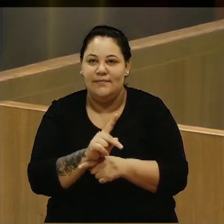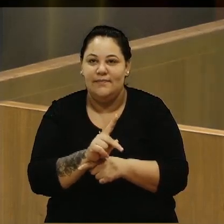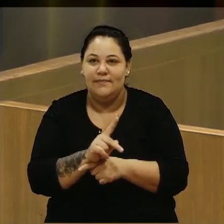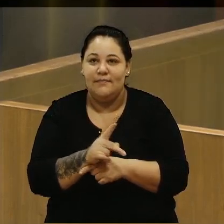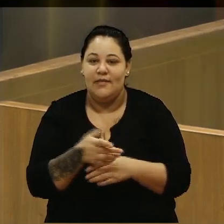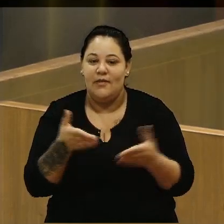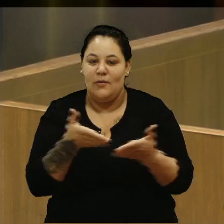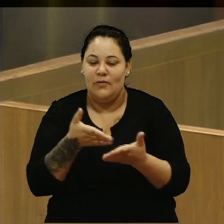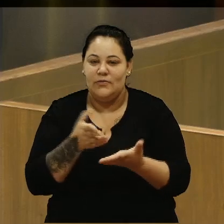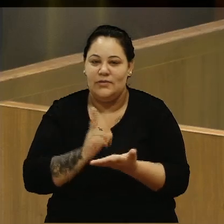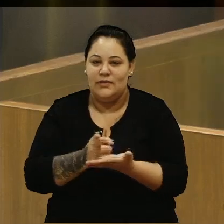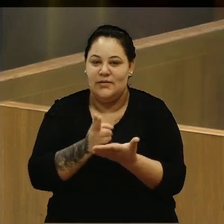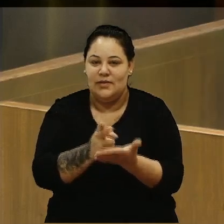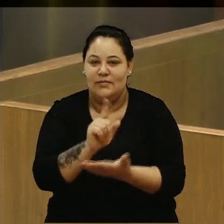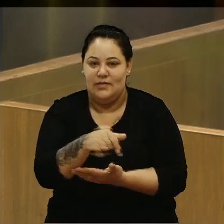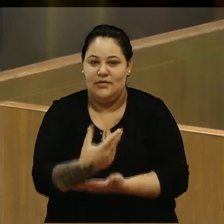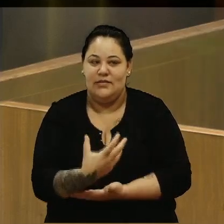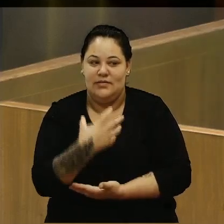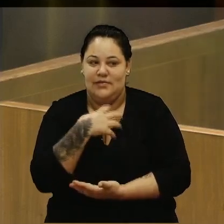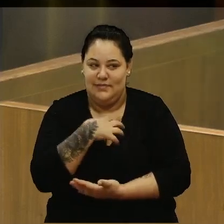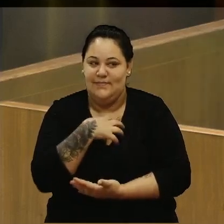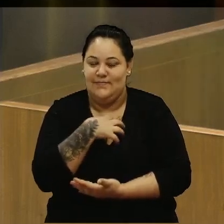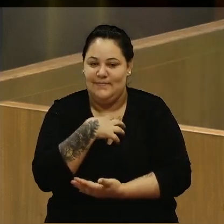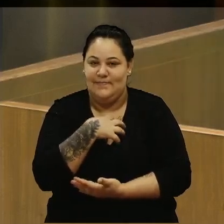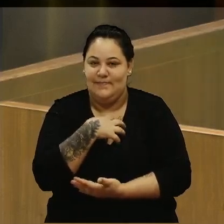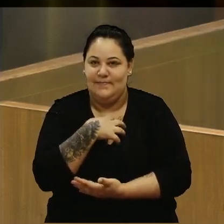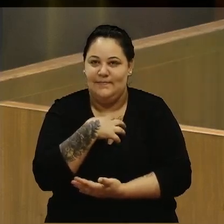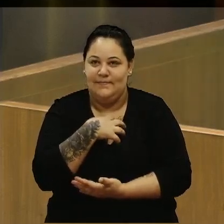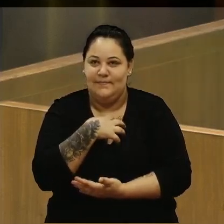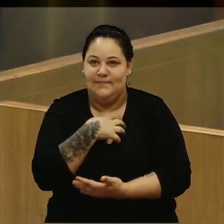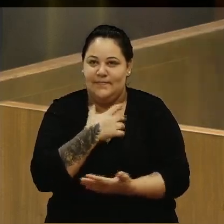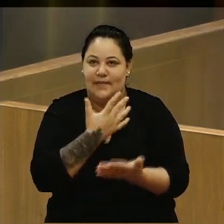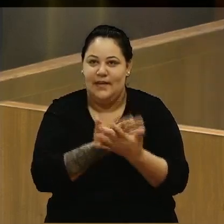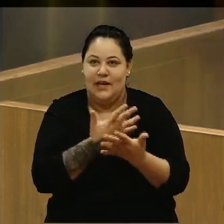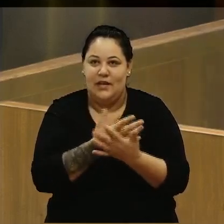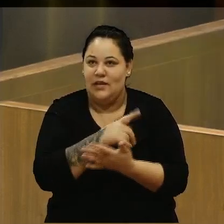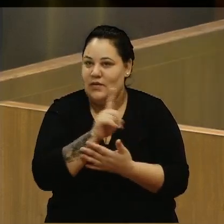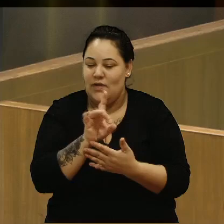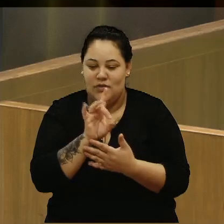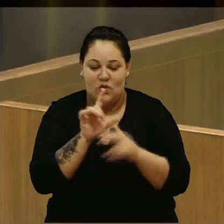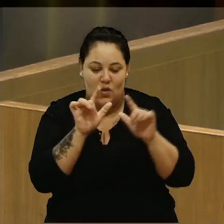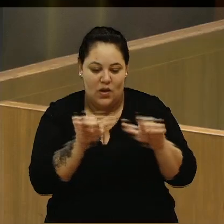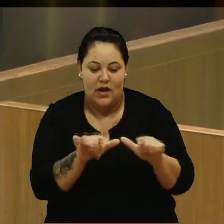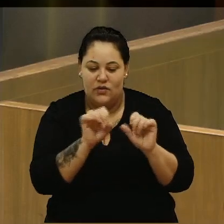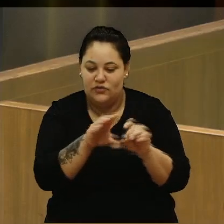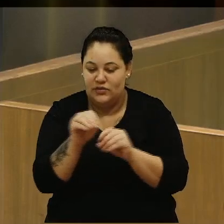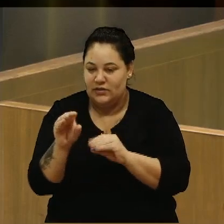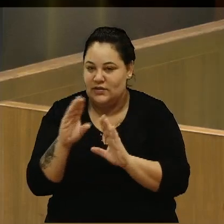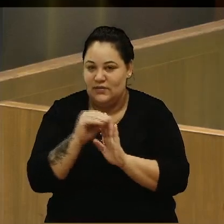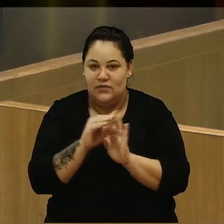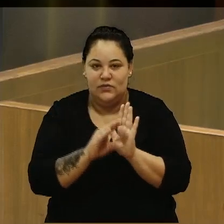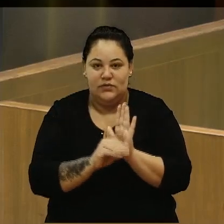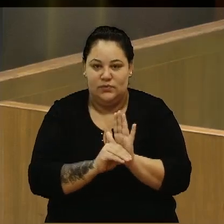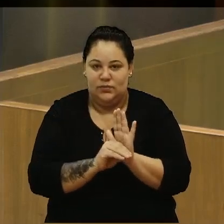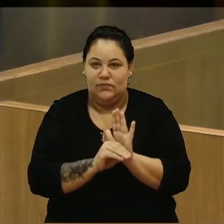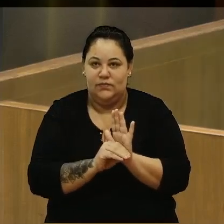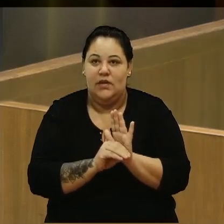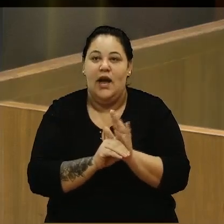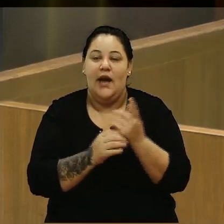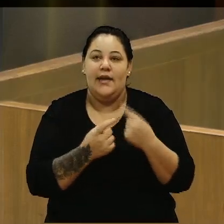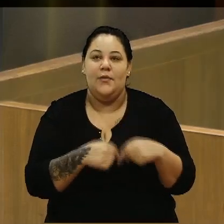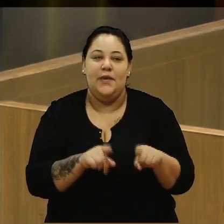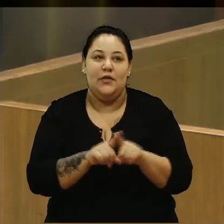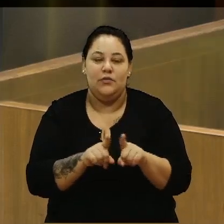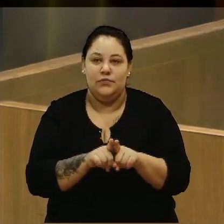e sempre foi assim, a sala de aula não é só um lugar de ensinar aquela lista de conteúdos. Não, a gente